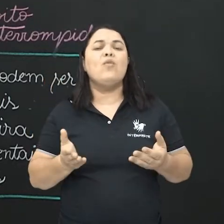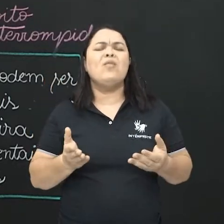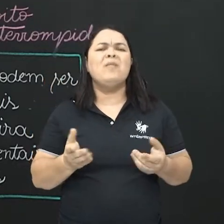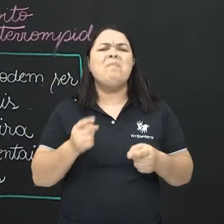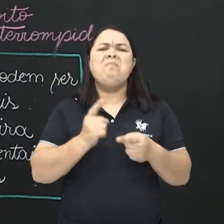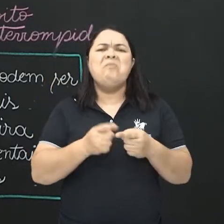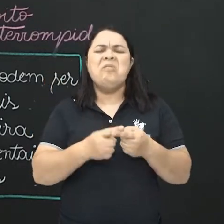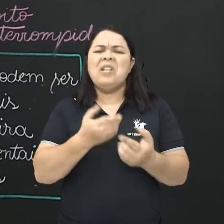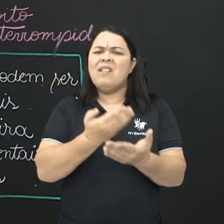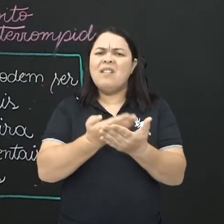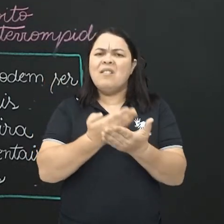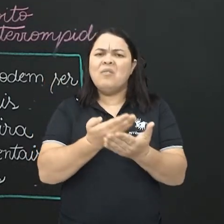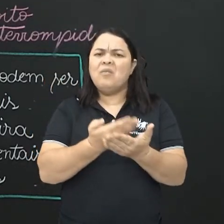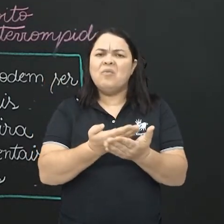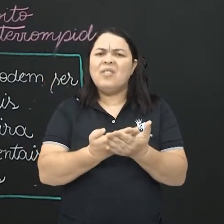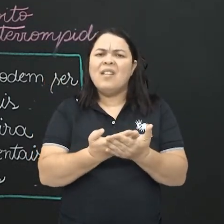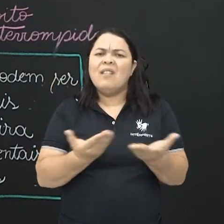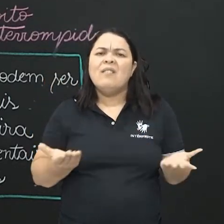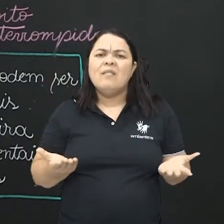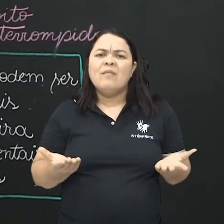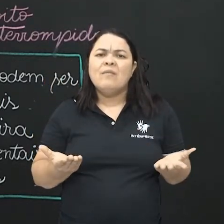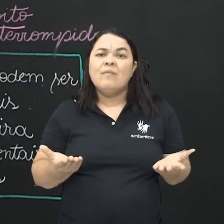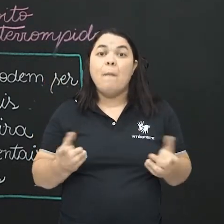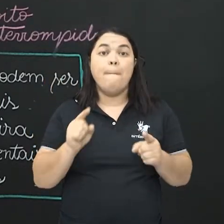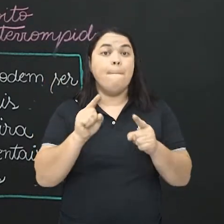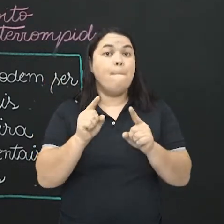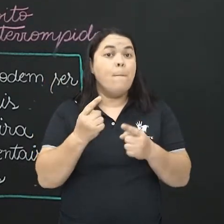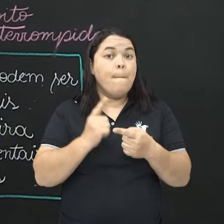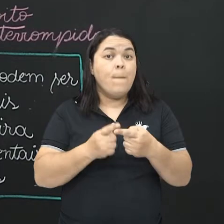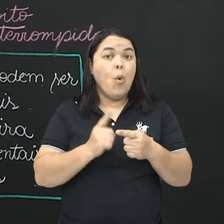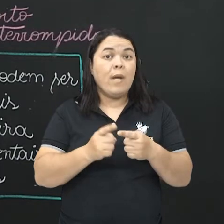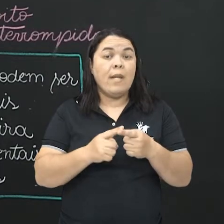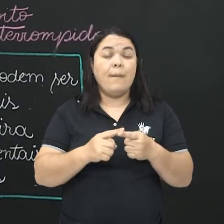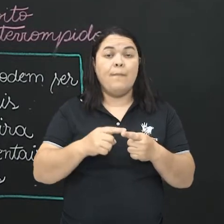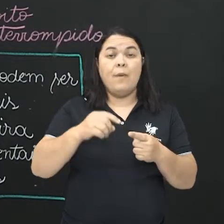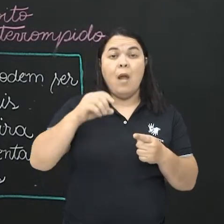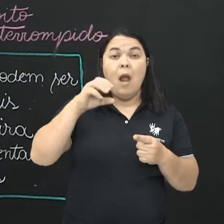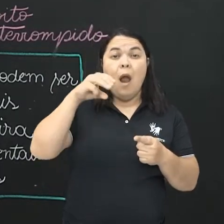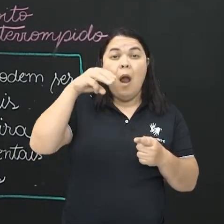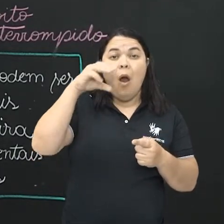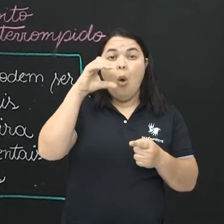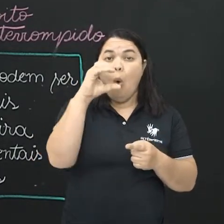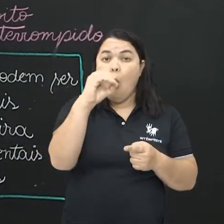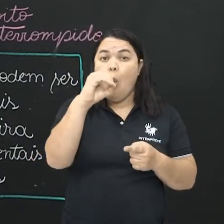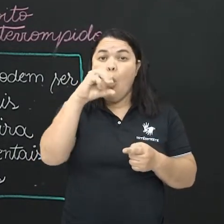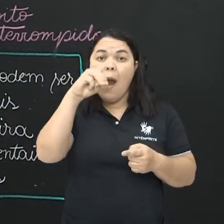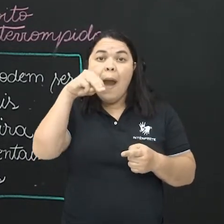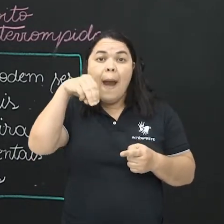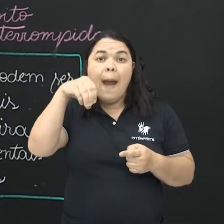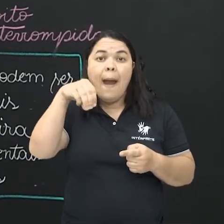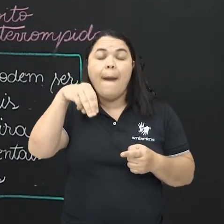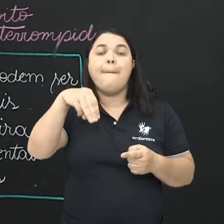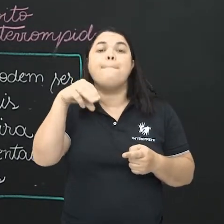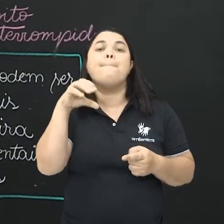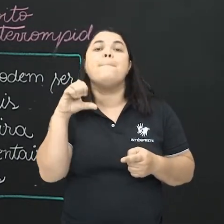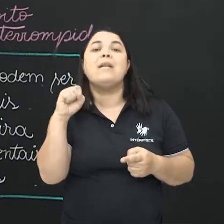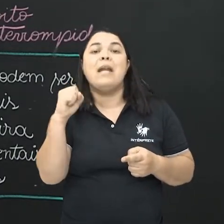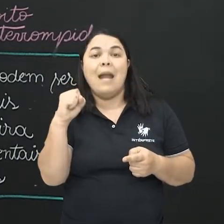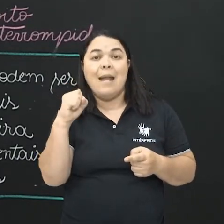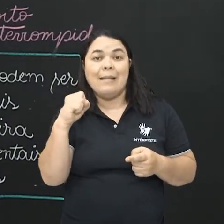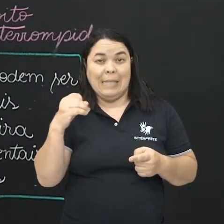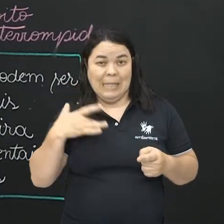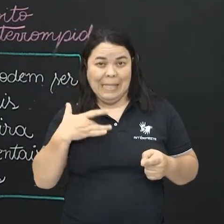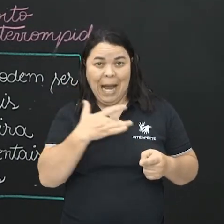quê? Porque temos dados alarmantes. A OMS, a Organização Mundial da Saúde, no relatório de 2018, mostrou que o